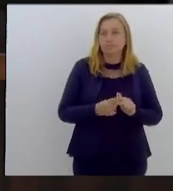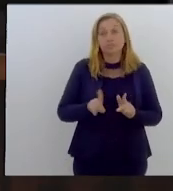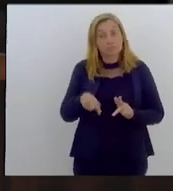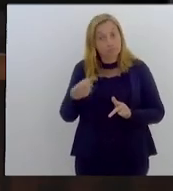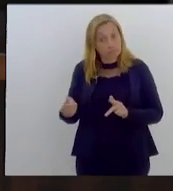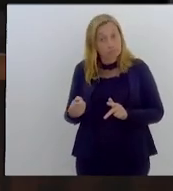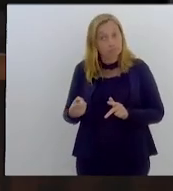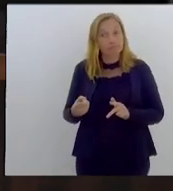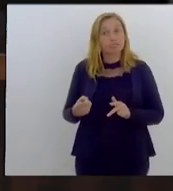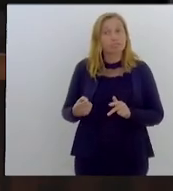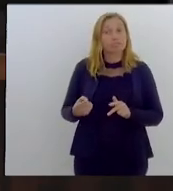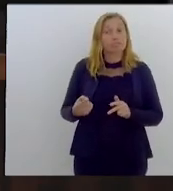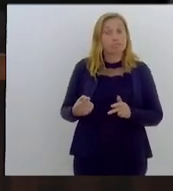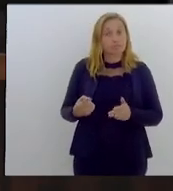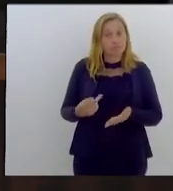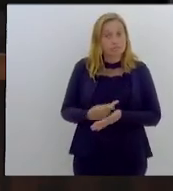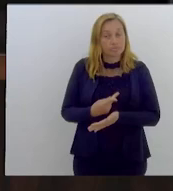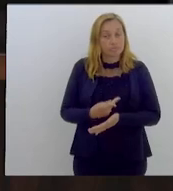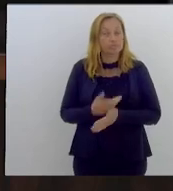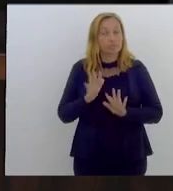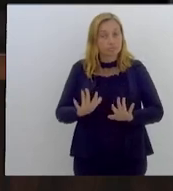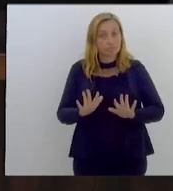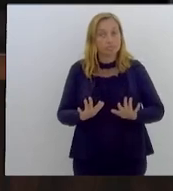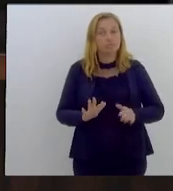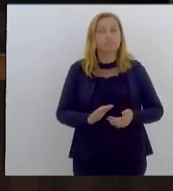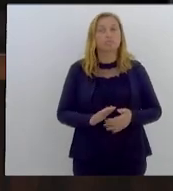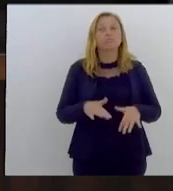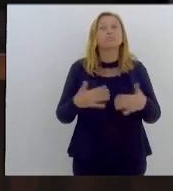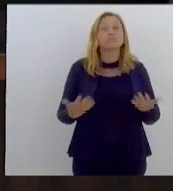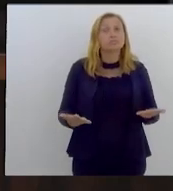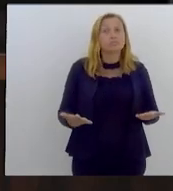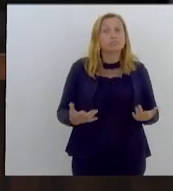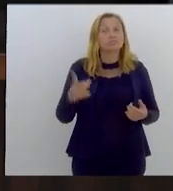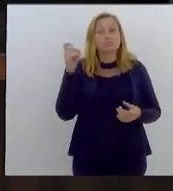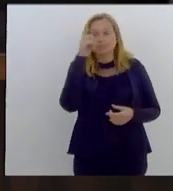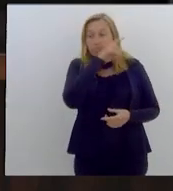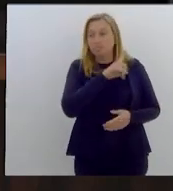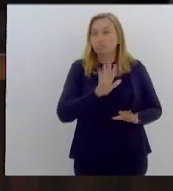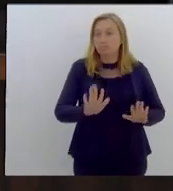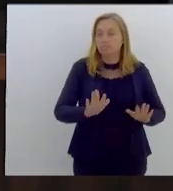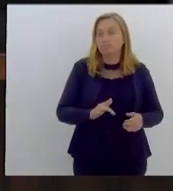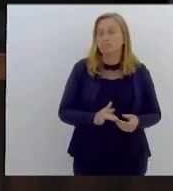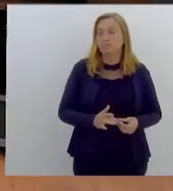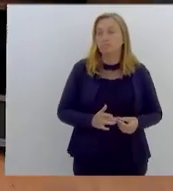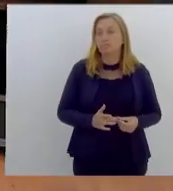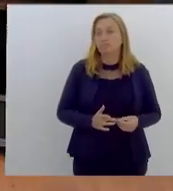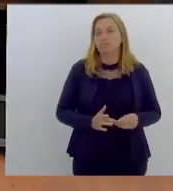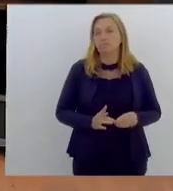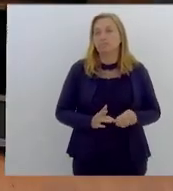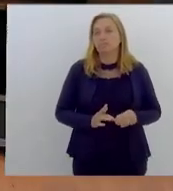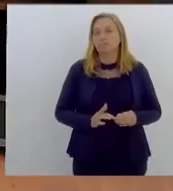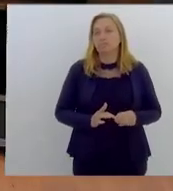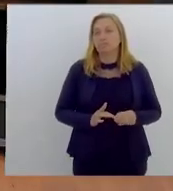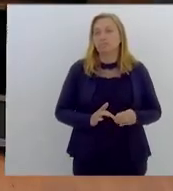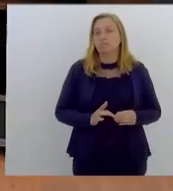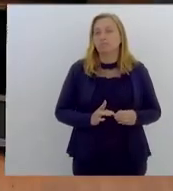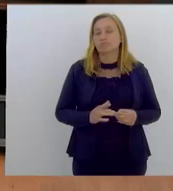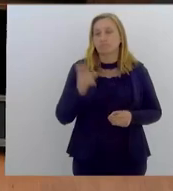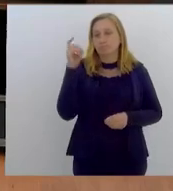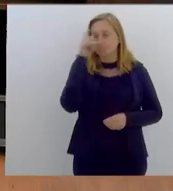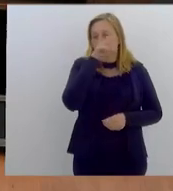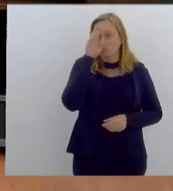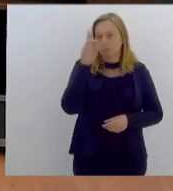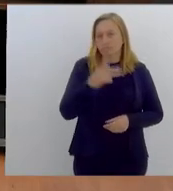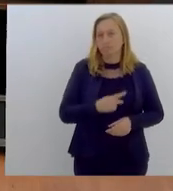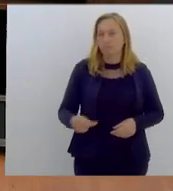nós vamos estar enganando os beneficiários da lei. Então, qual é a dificuldade? Espera aí. A dificuldade, senhor